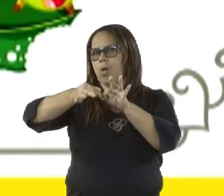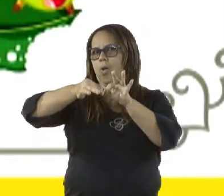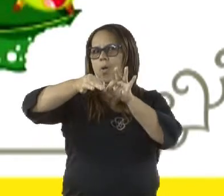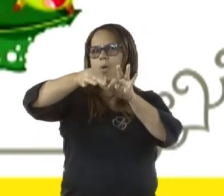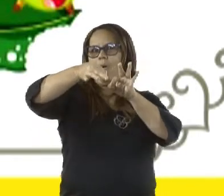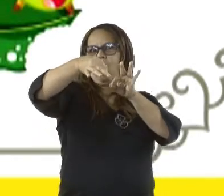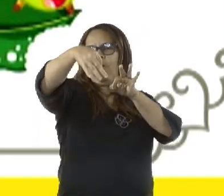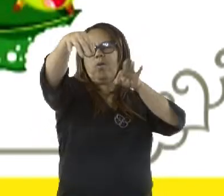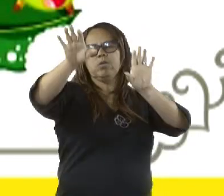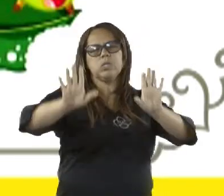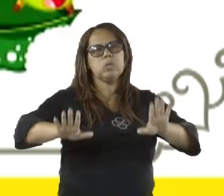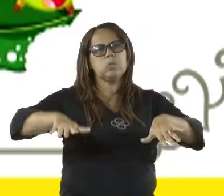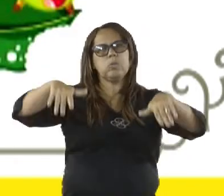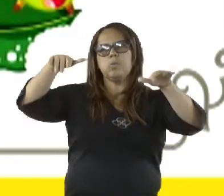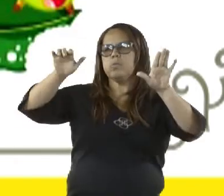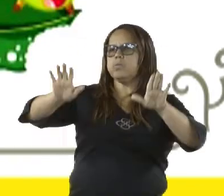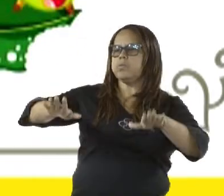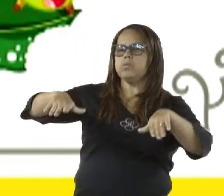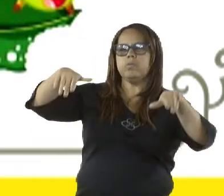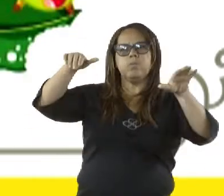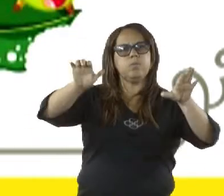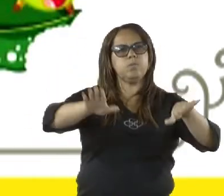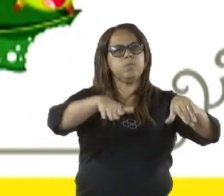bolinhas conseguiam